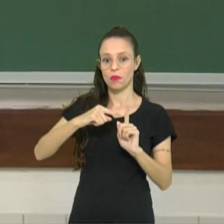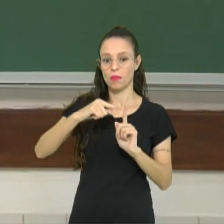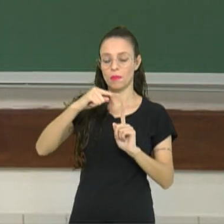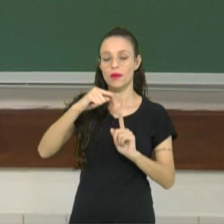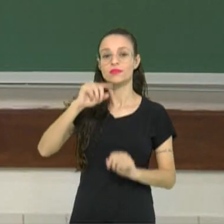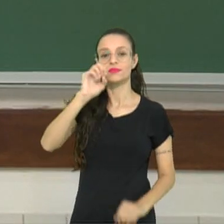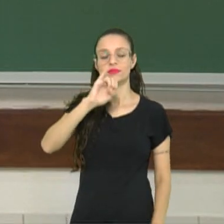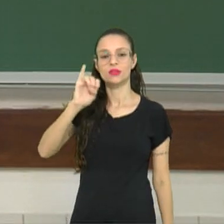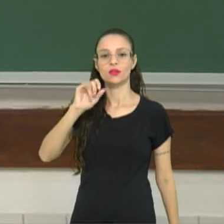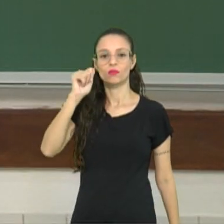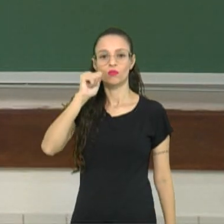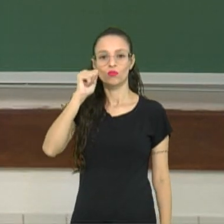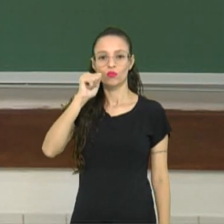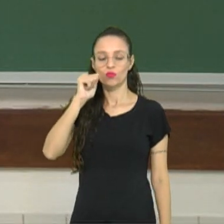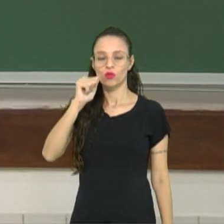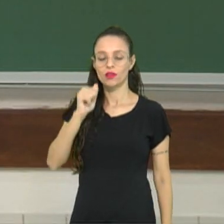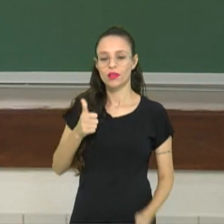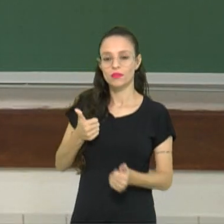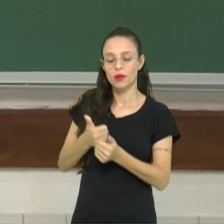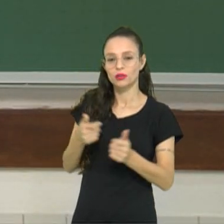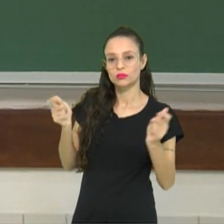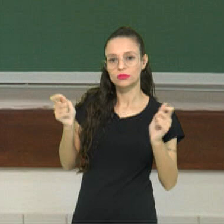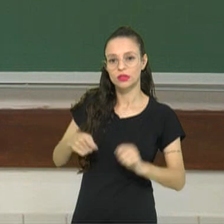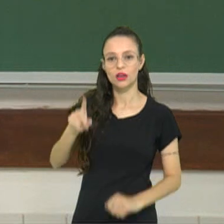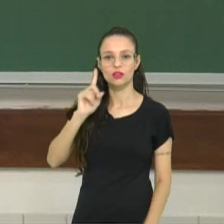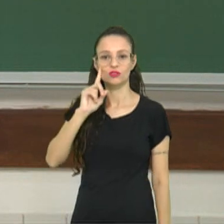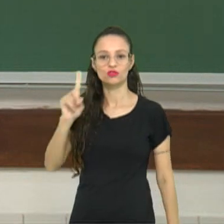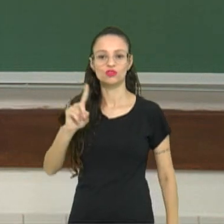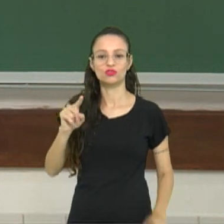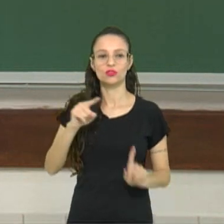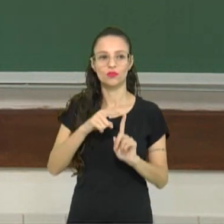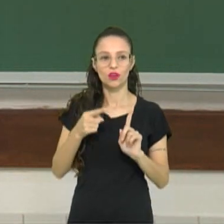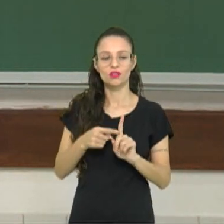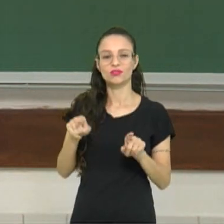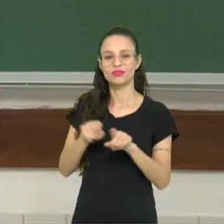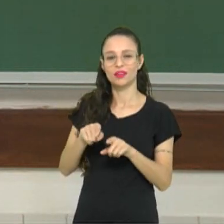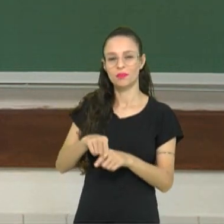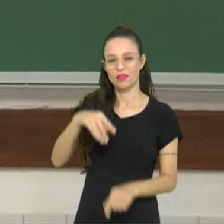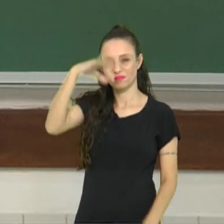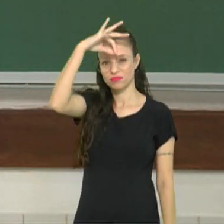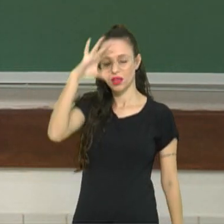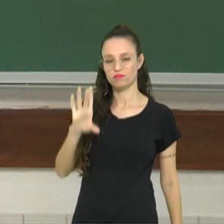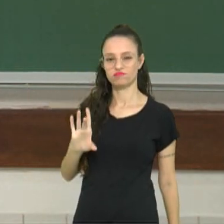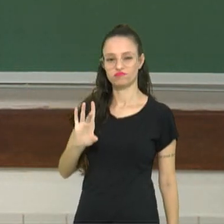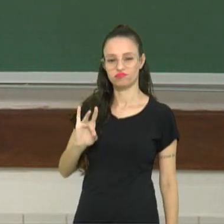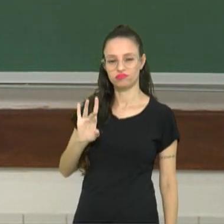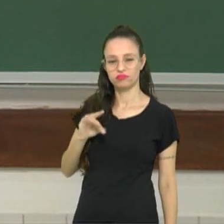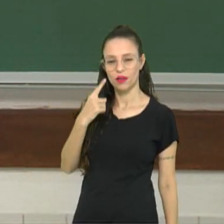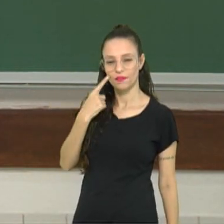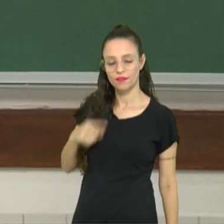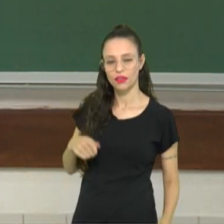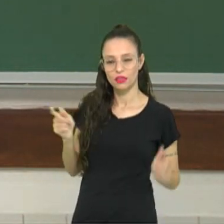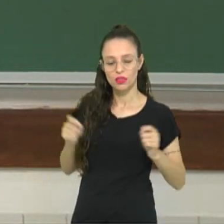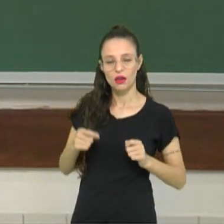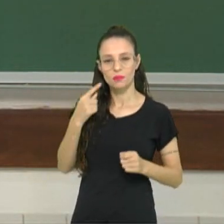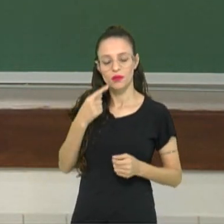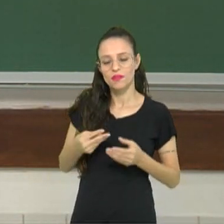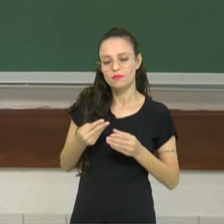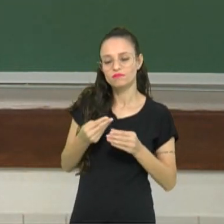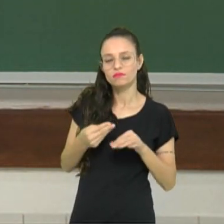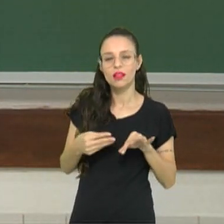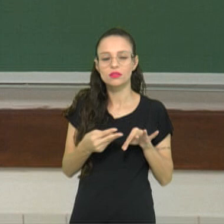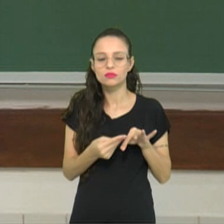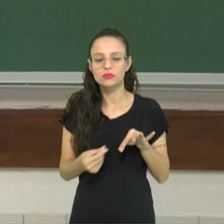mulher está ali perto do seu dia fértil, o muco vaginal também, né? O método Billings também é um método que ela vê pela secreção